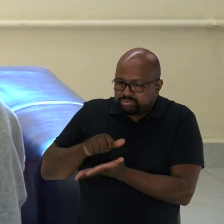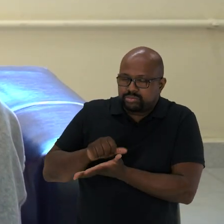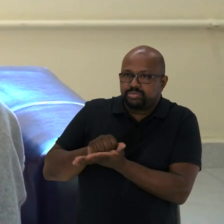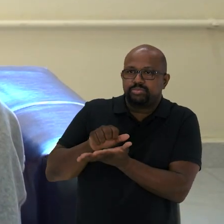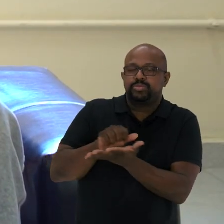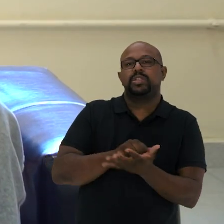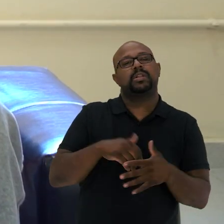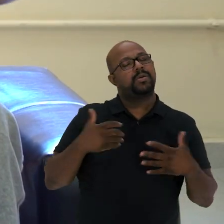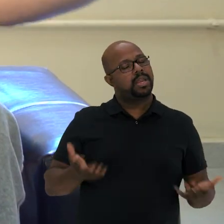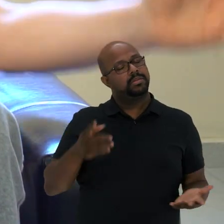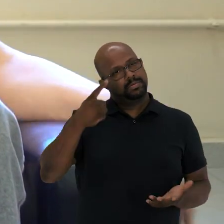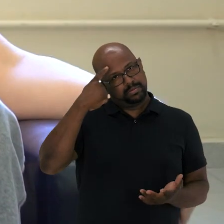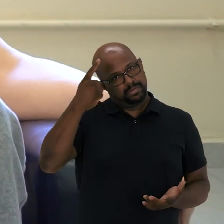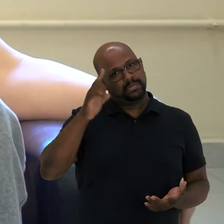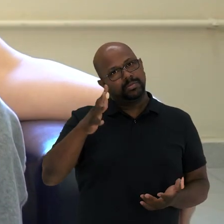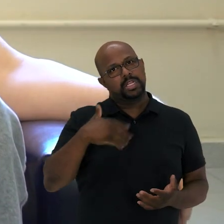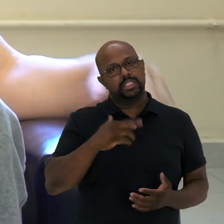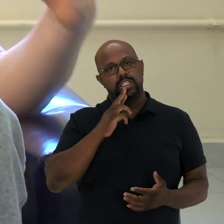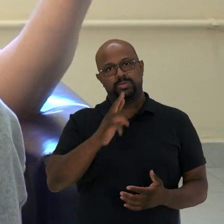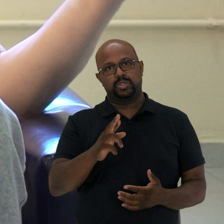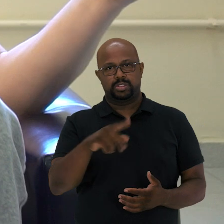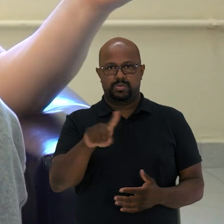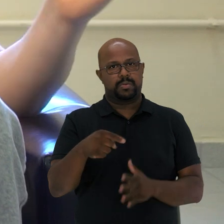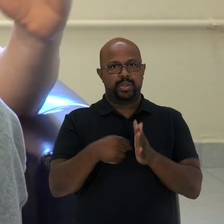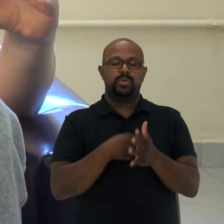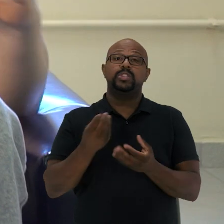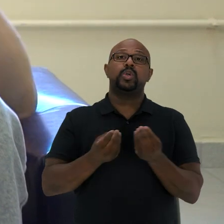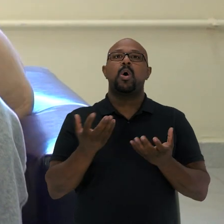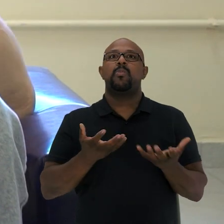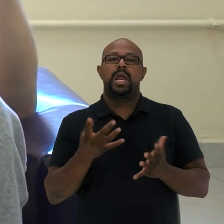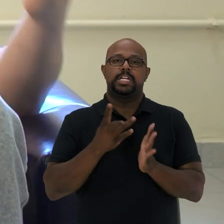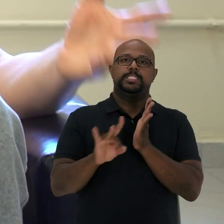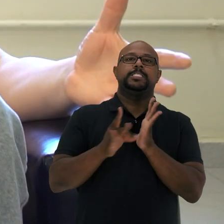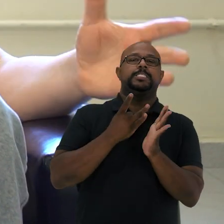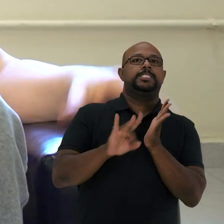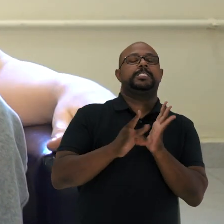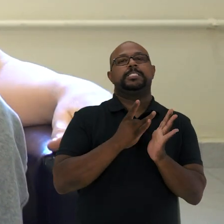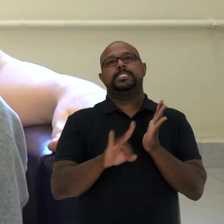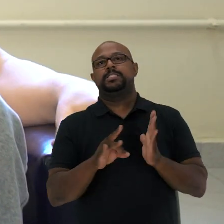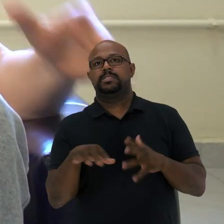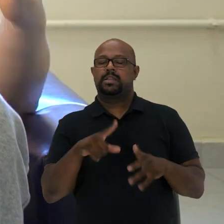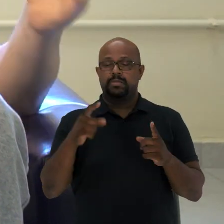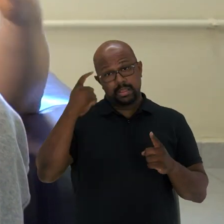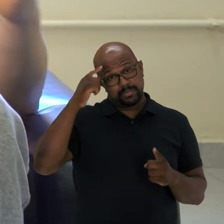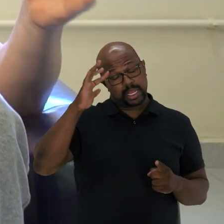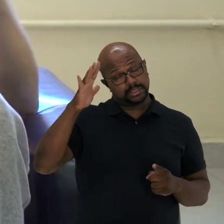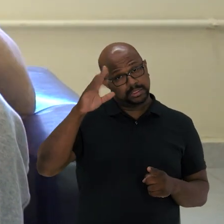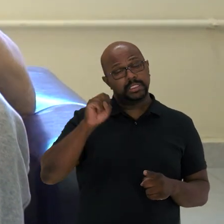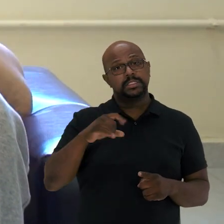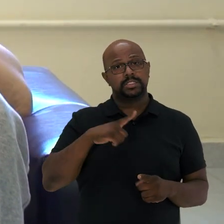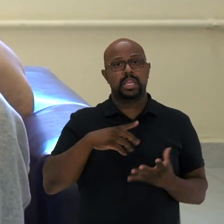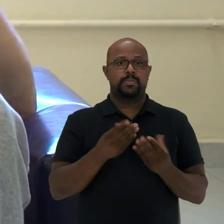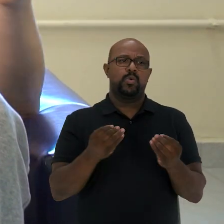fósseis. Então aí acho que te respondi a tua pergunta de como é que era essa relação. Então tu imagina